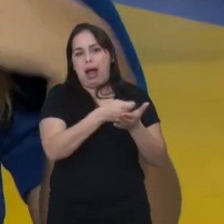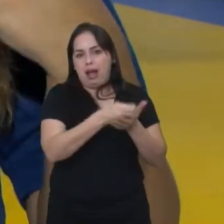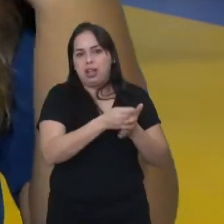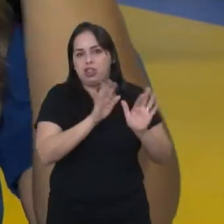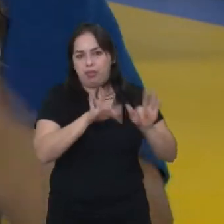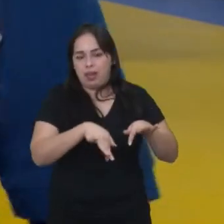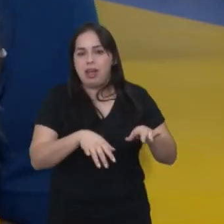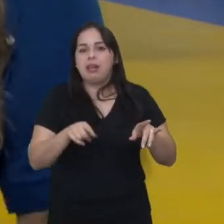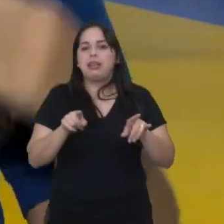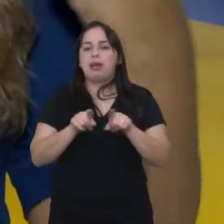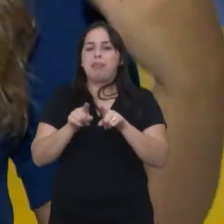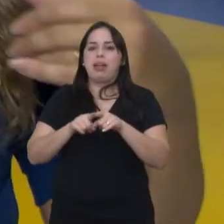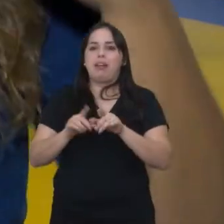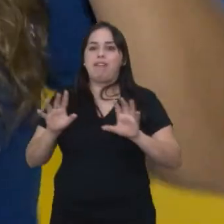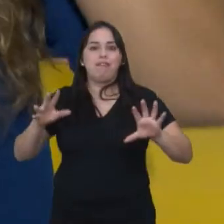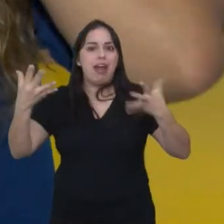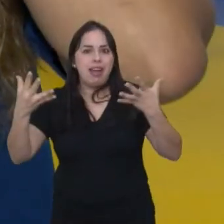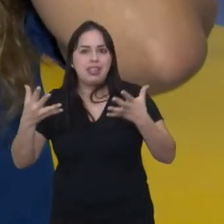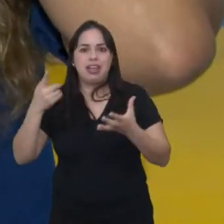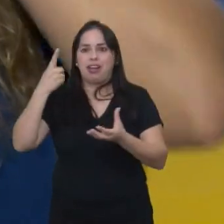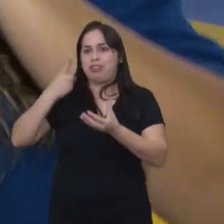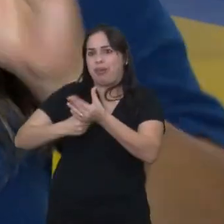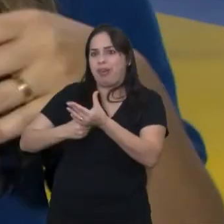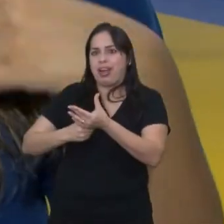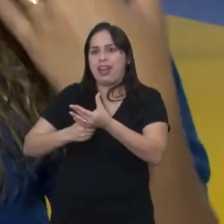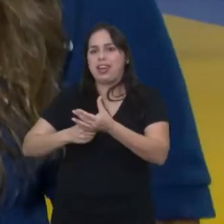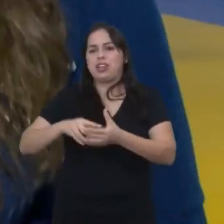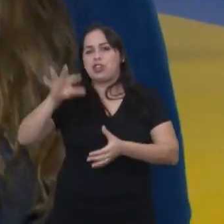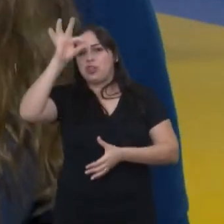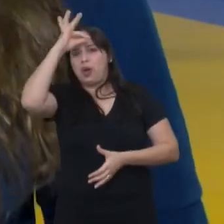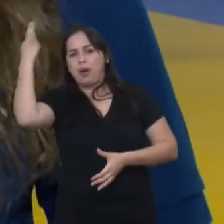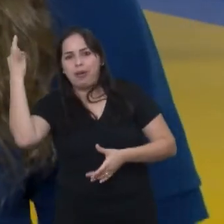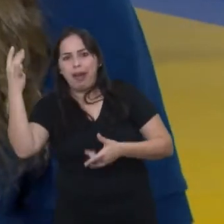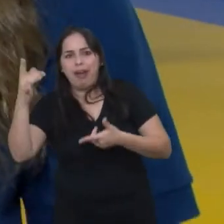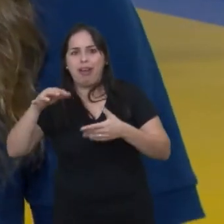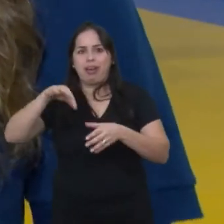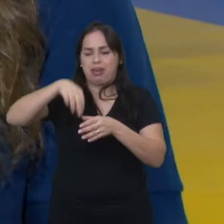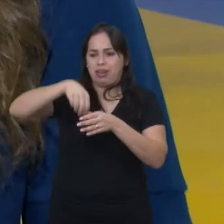evento, dia do cachorro-quente,